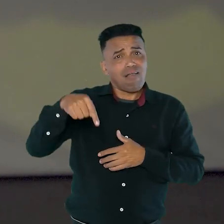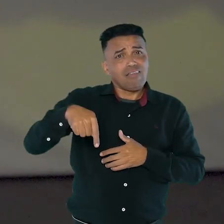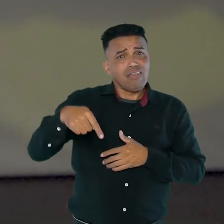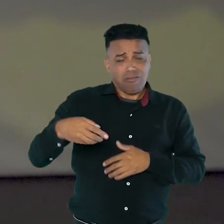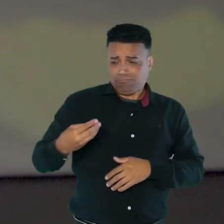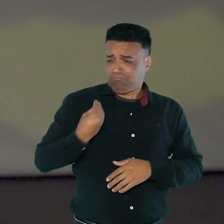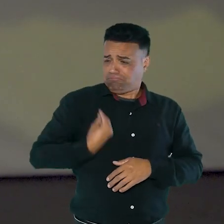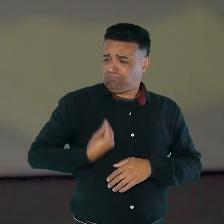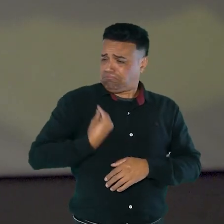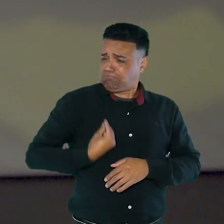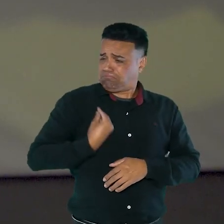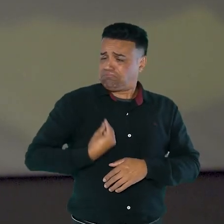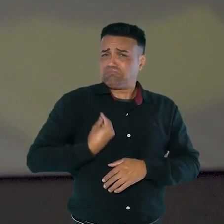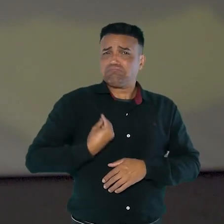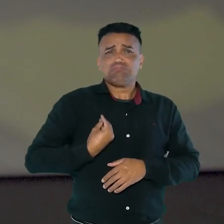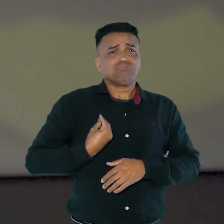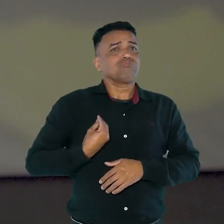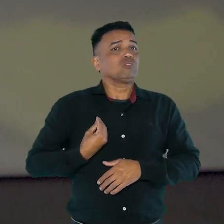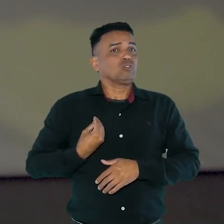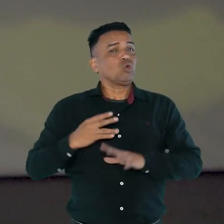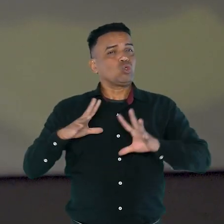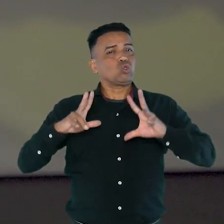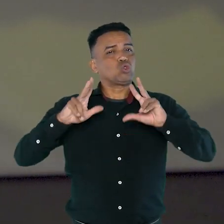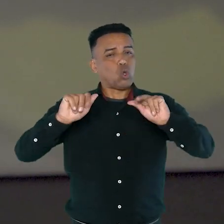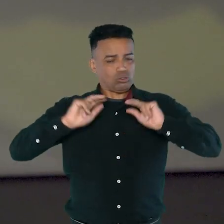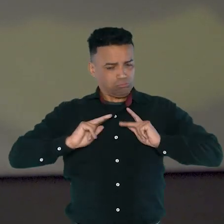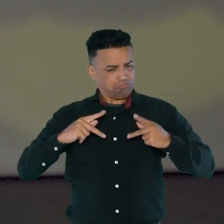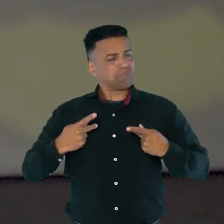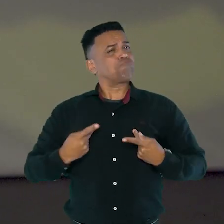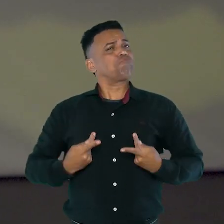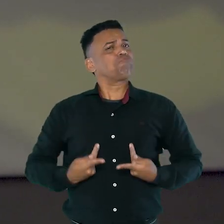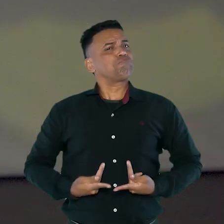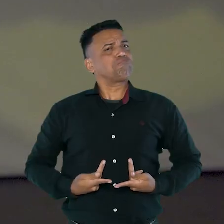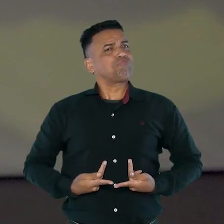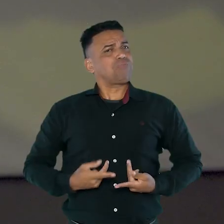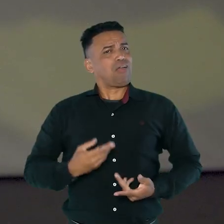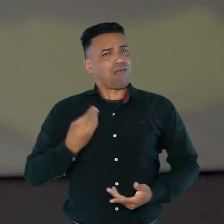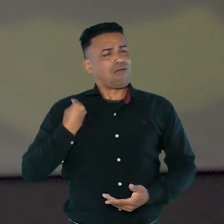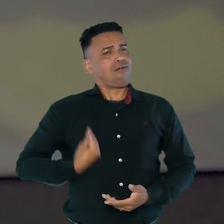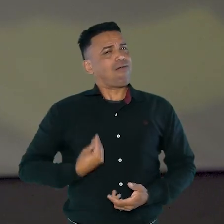Aqui onde estão os homens,